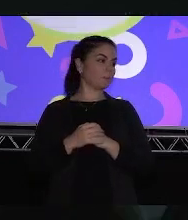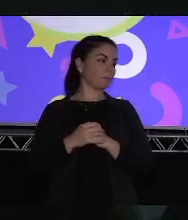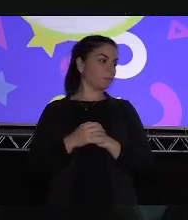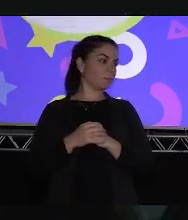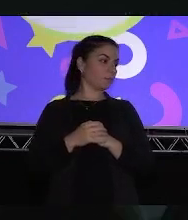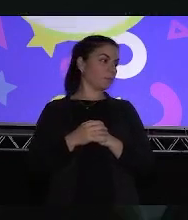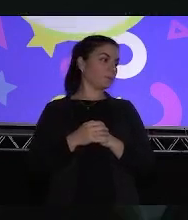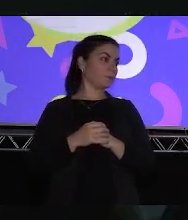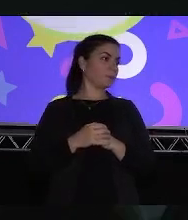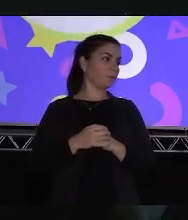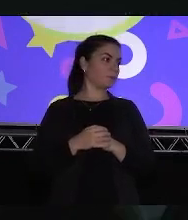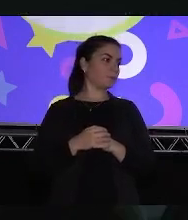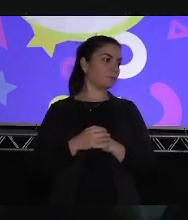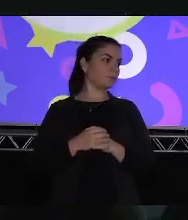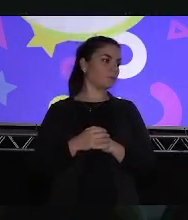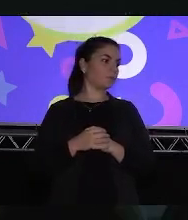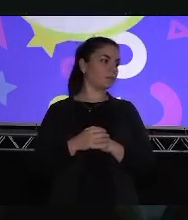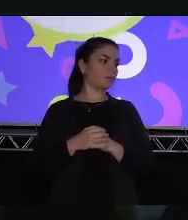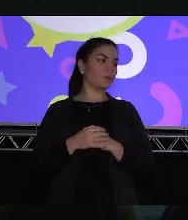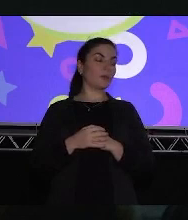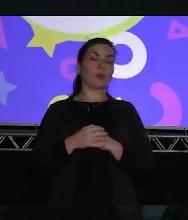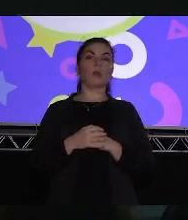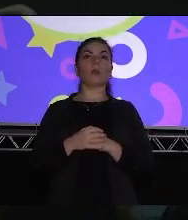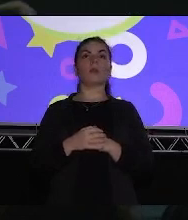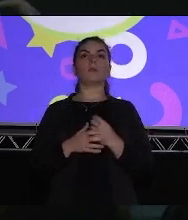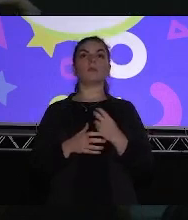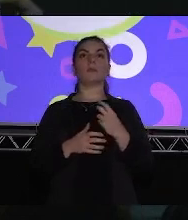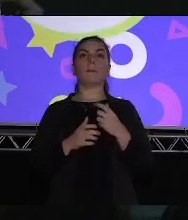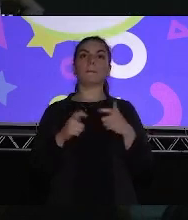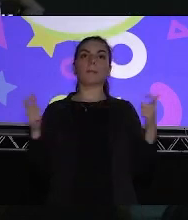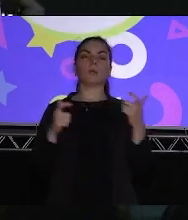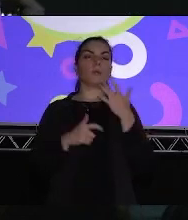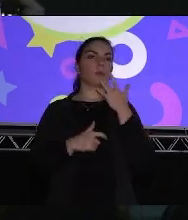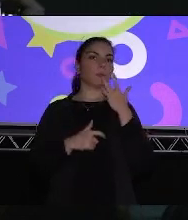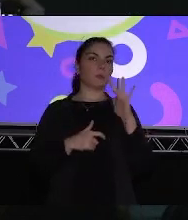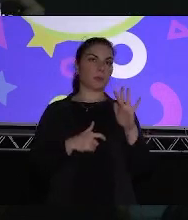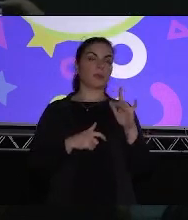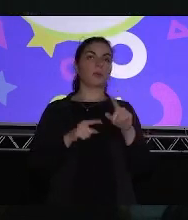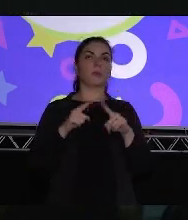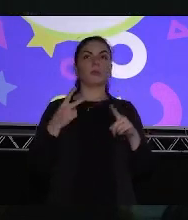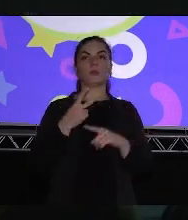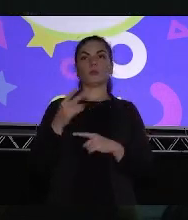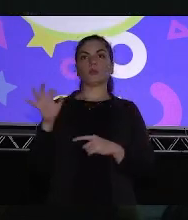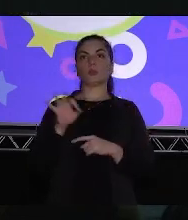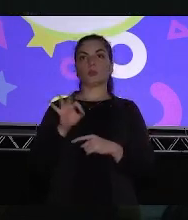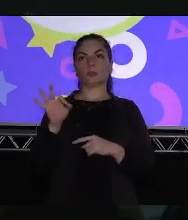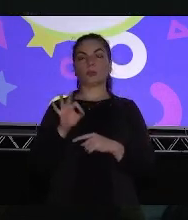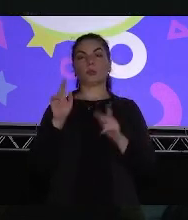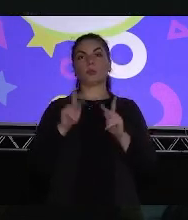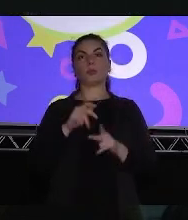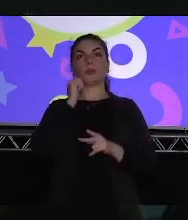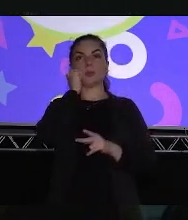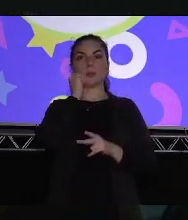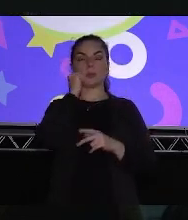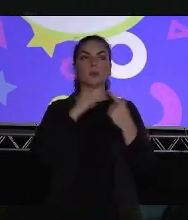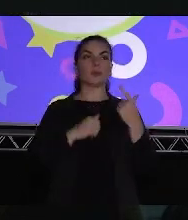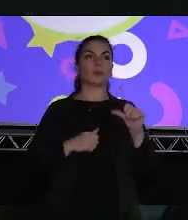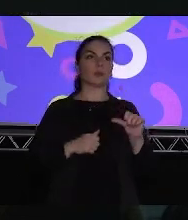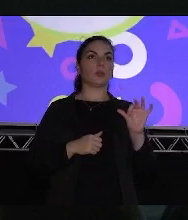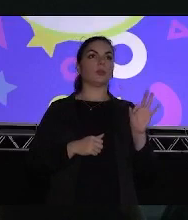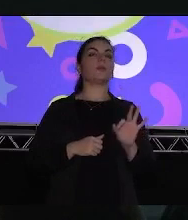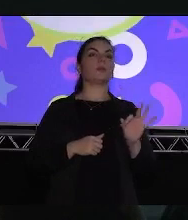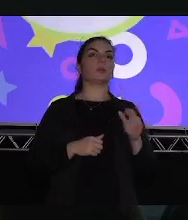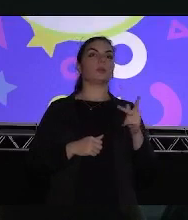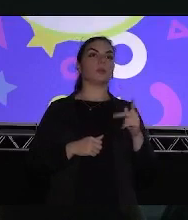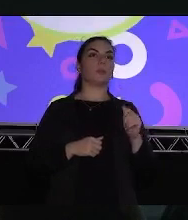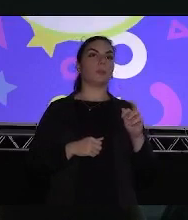então, 59% das pessoas brancas nesse time, mas 22% pessoas pretas e 19% pessoas